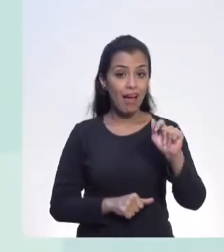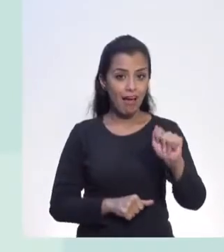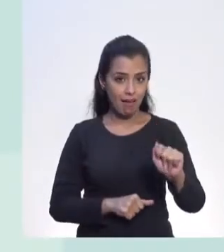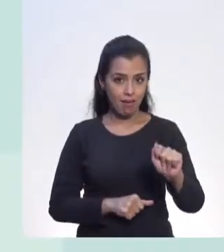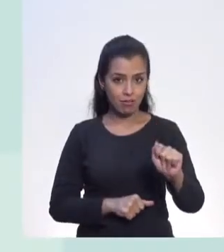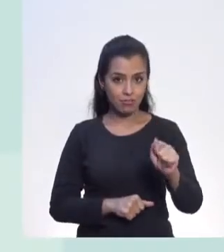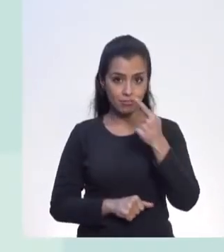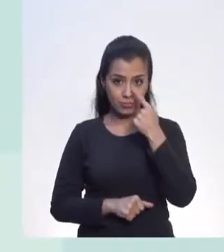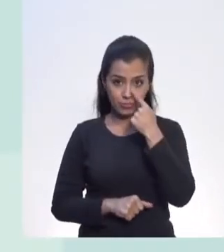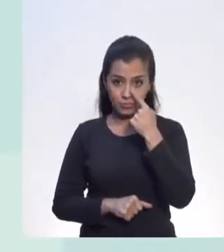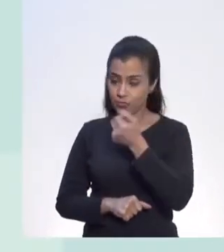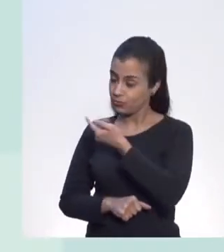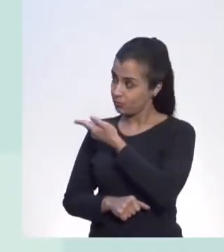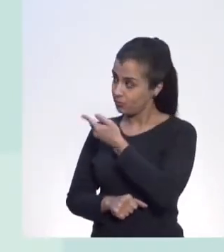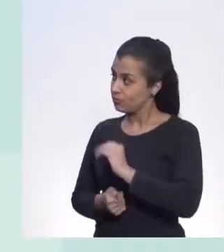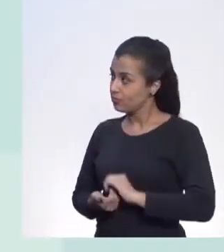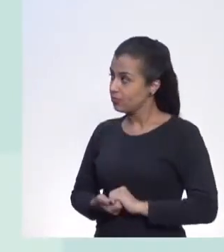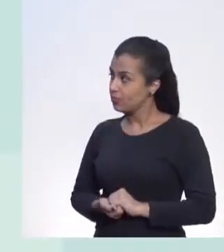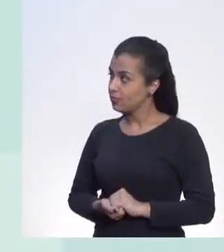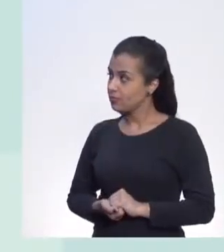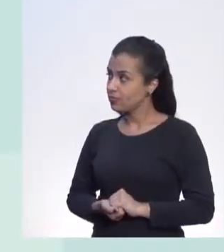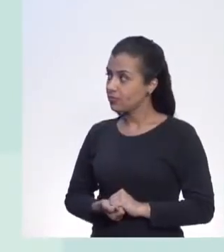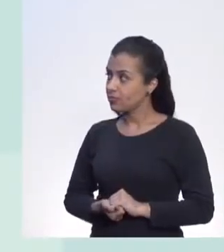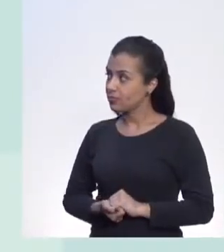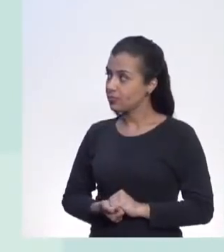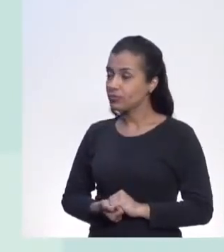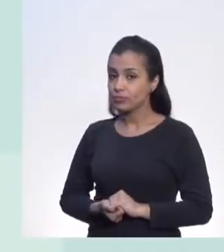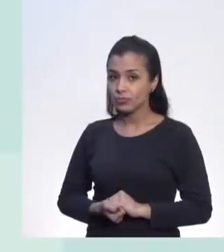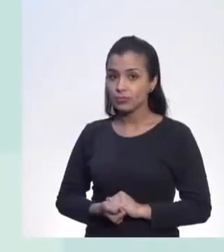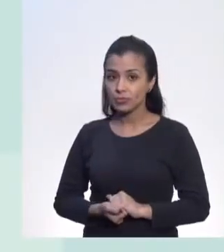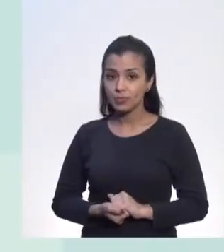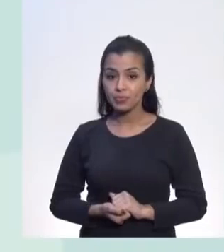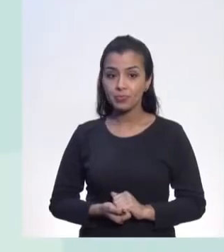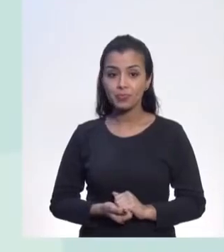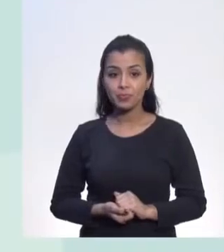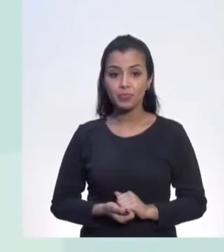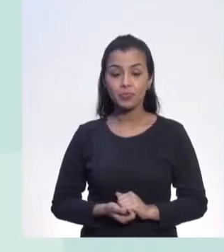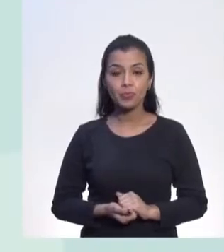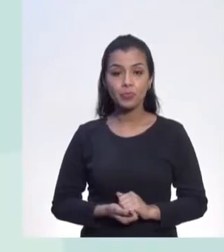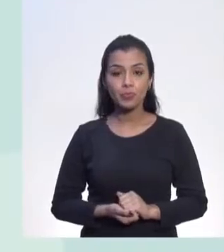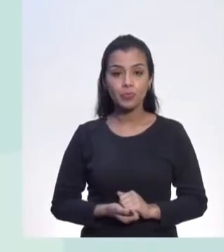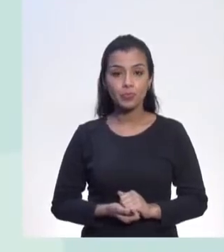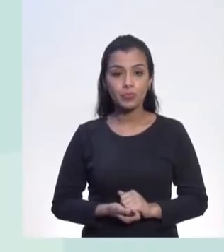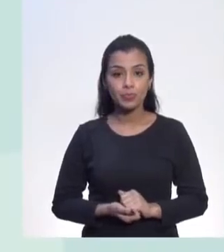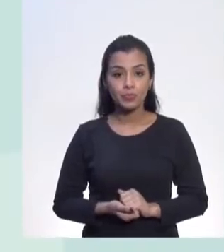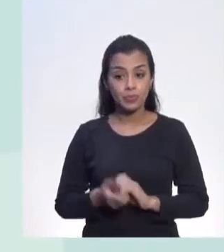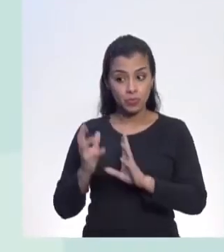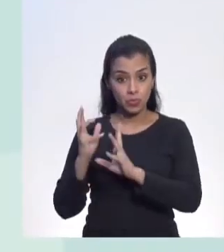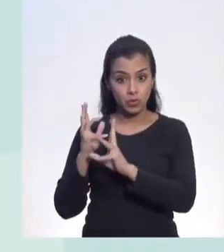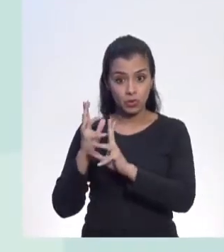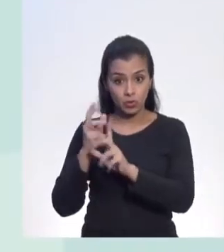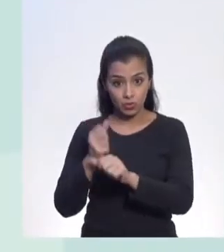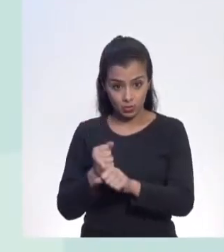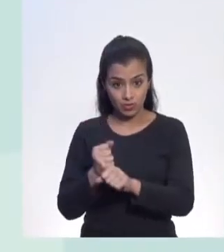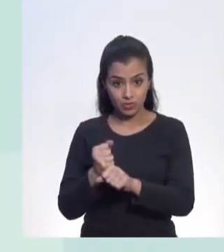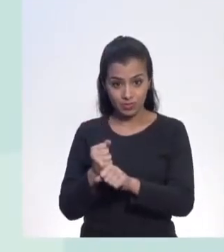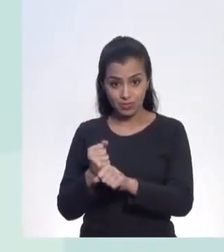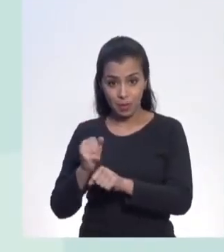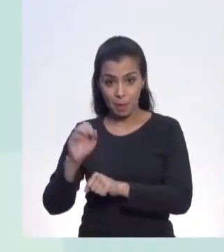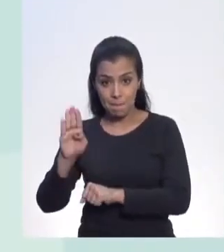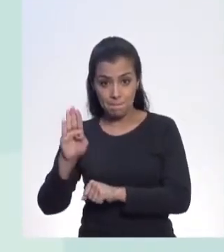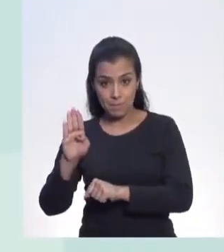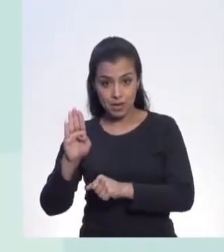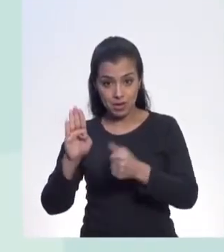O, B. E vou inverter o B com o O. Muito bem. Agora, só falta começar